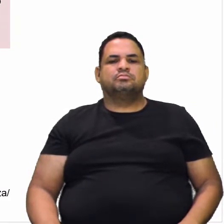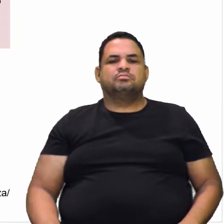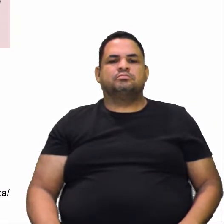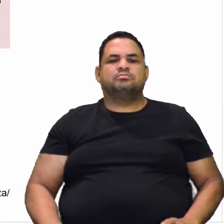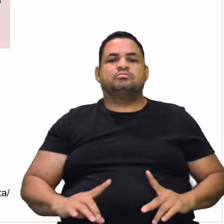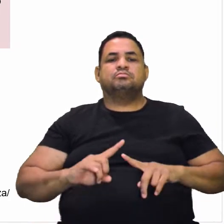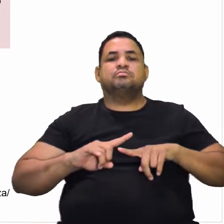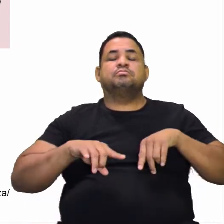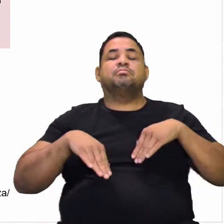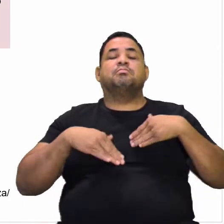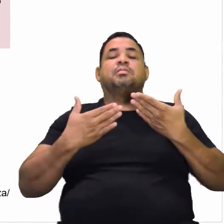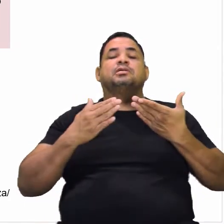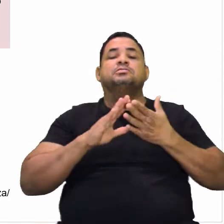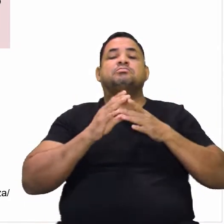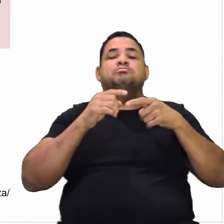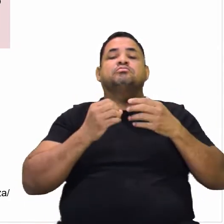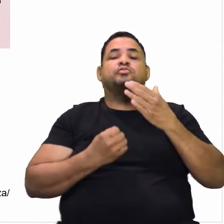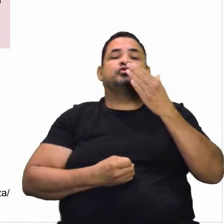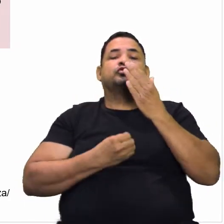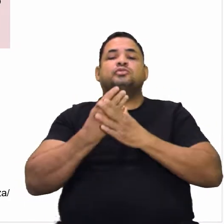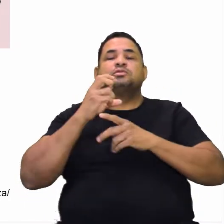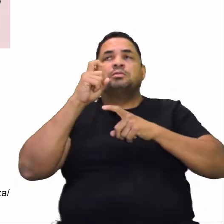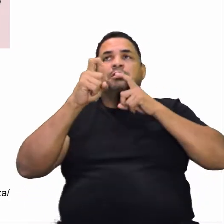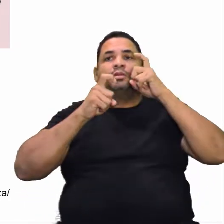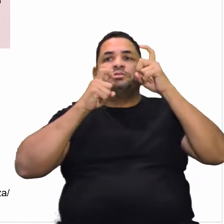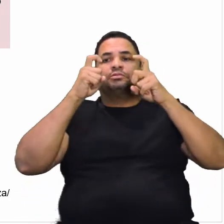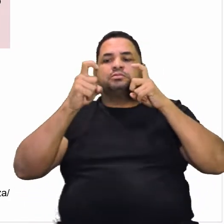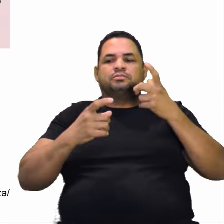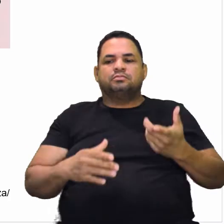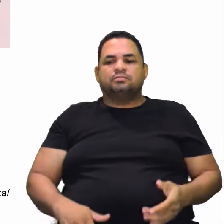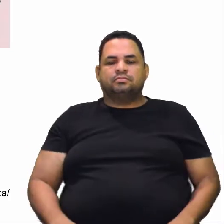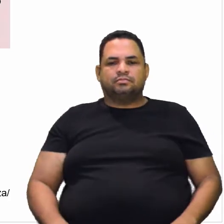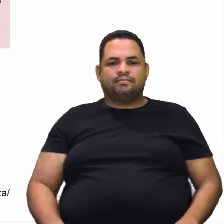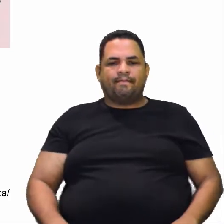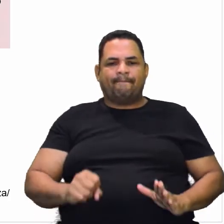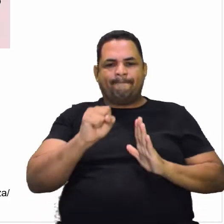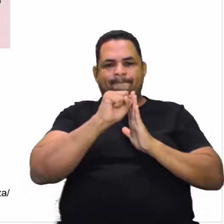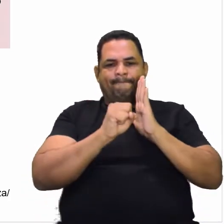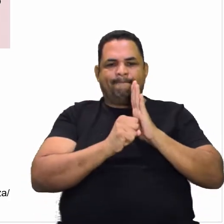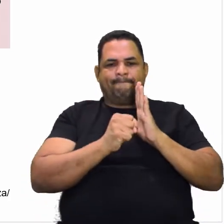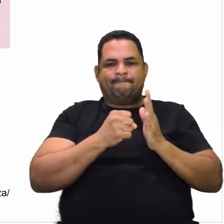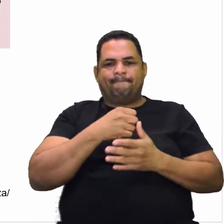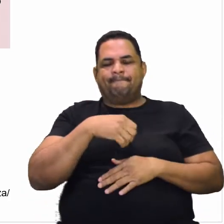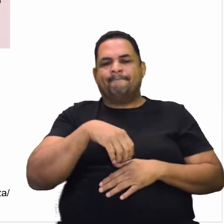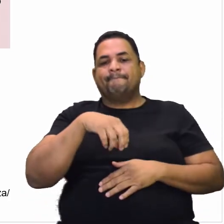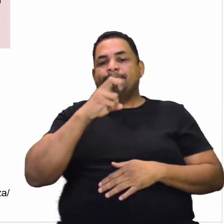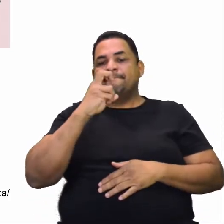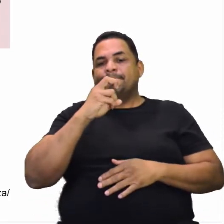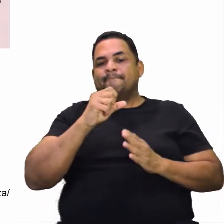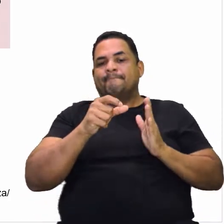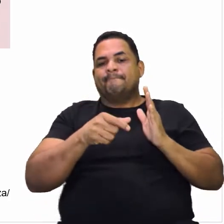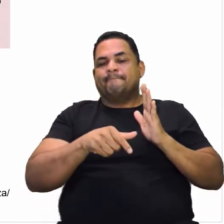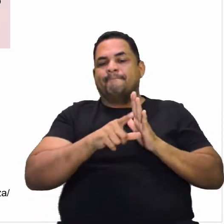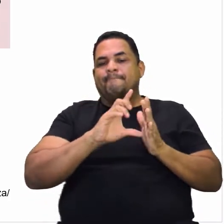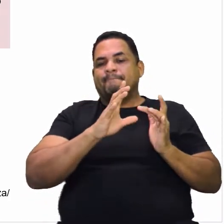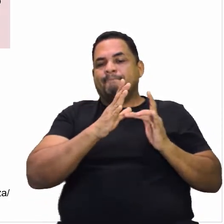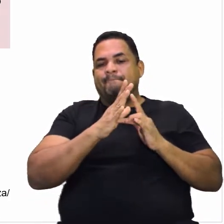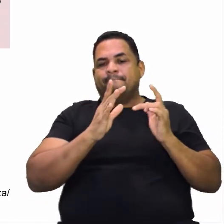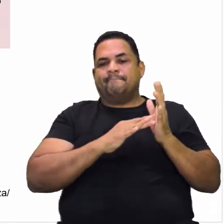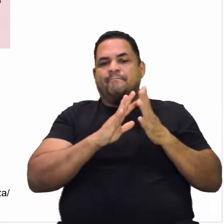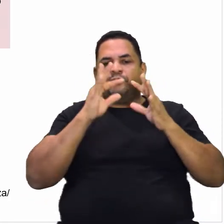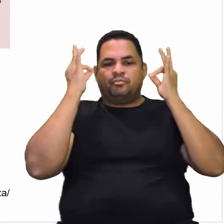Mas de onde surgiu essa preocupação? Já no século V a.C., os gregos estabeleceram